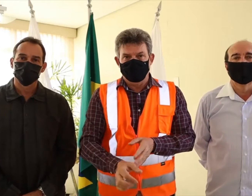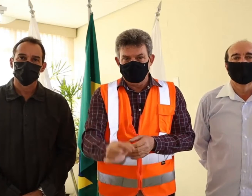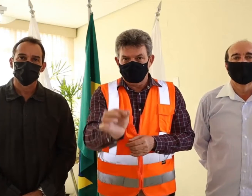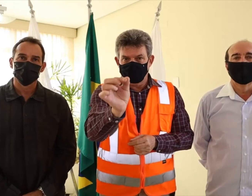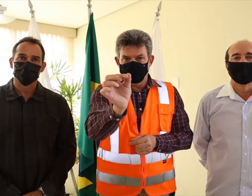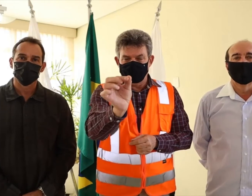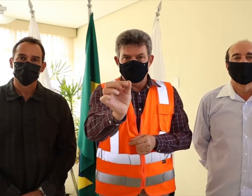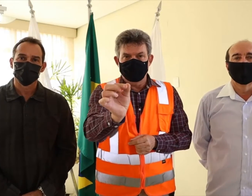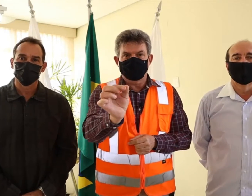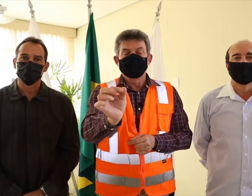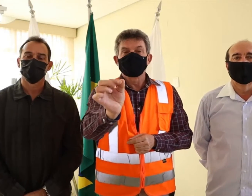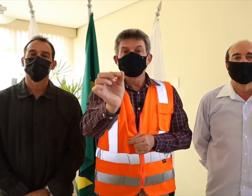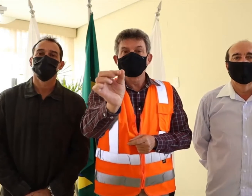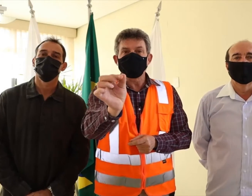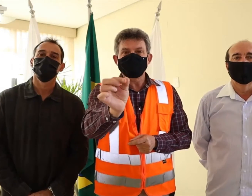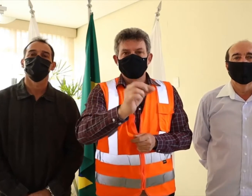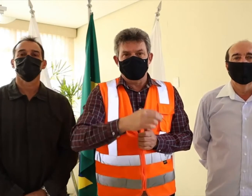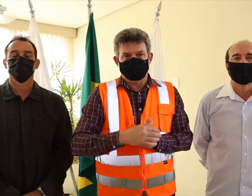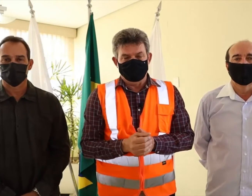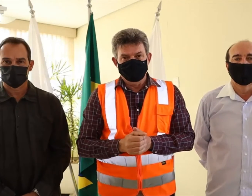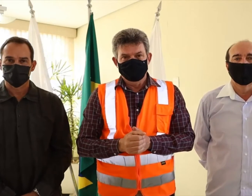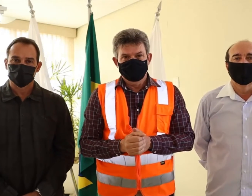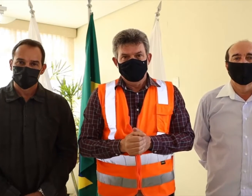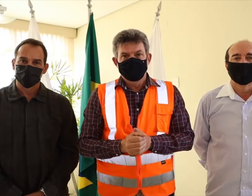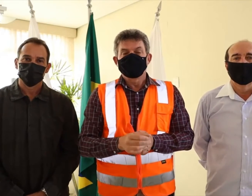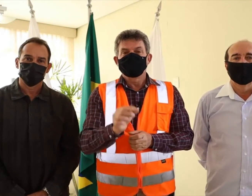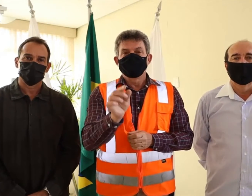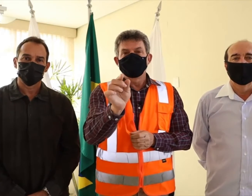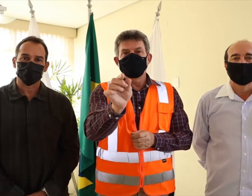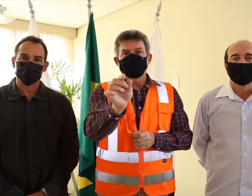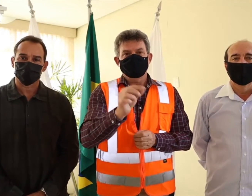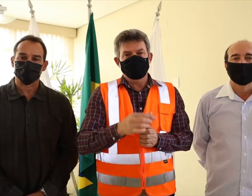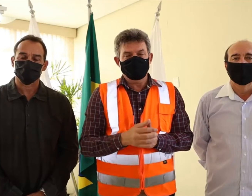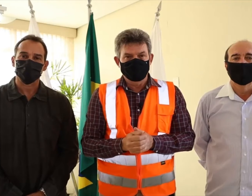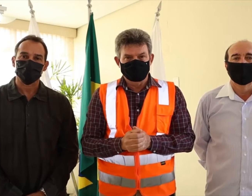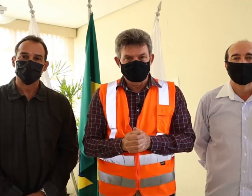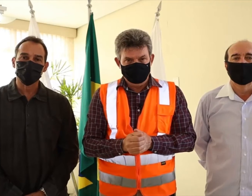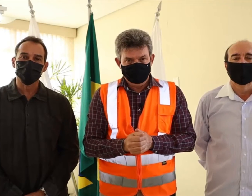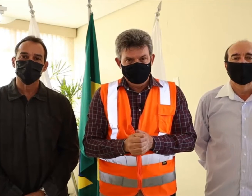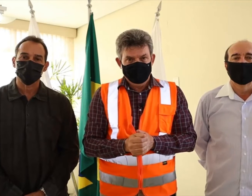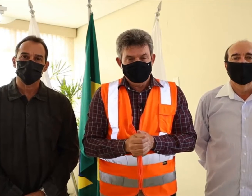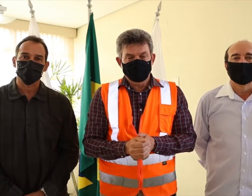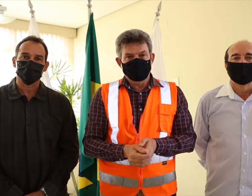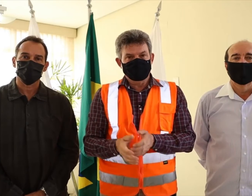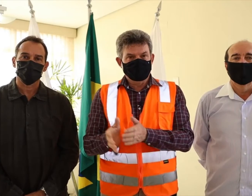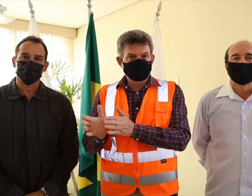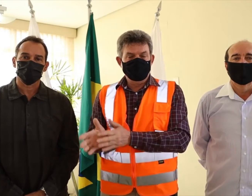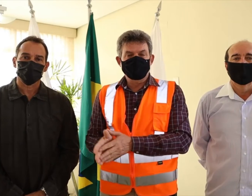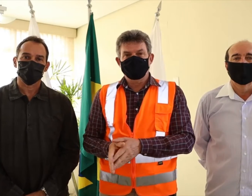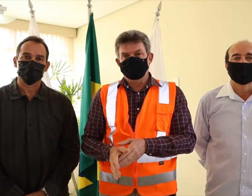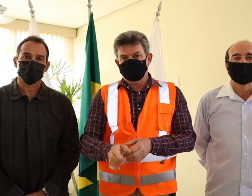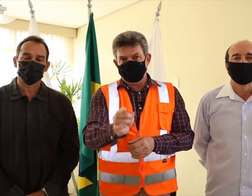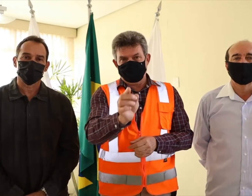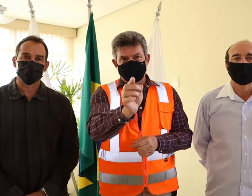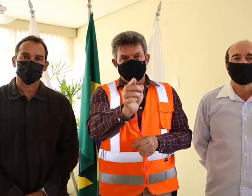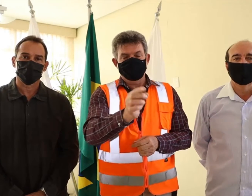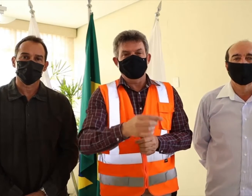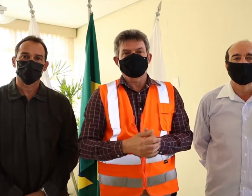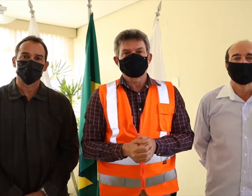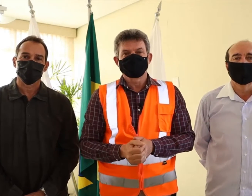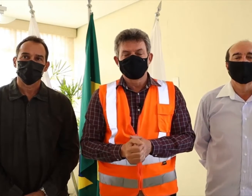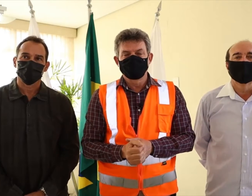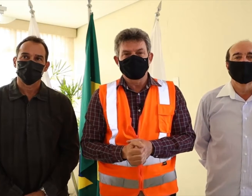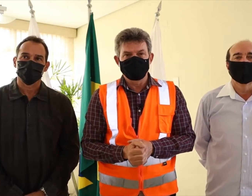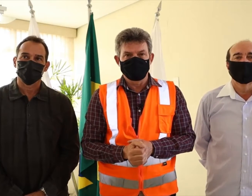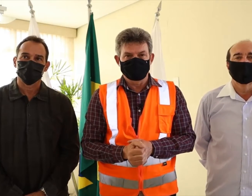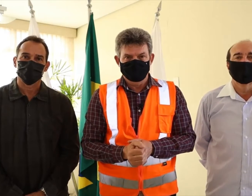deputado federal, doutor Federico, do Patriota, que liberou esse recurso. Então, nós estamos aqui para fazer esse